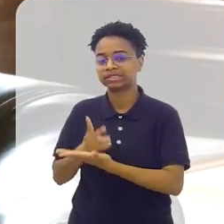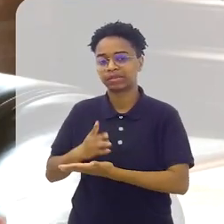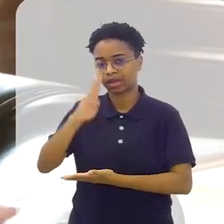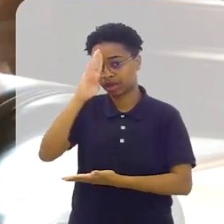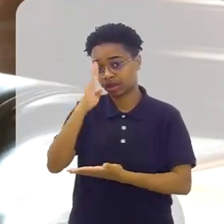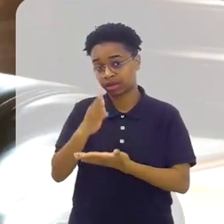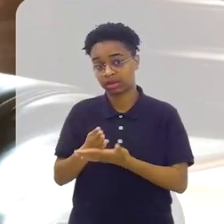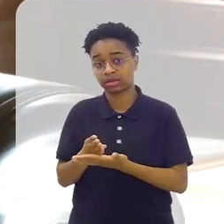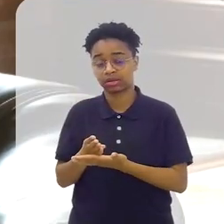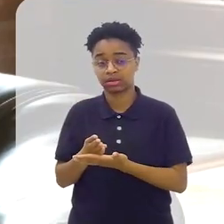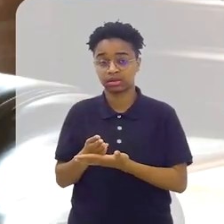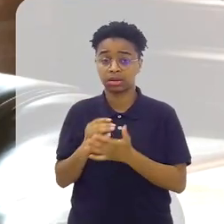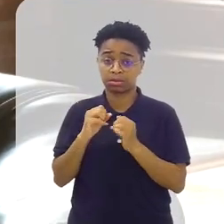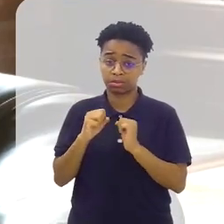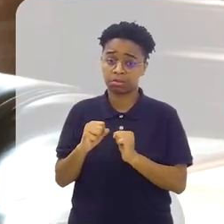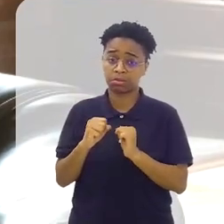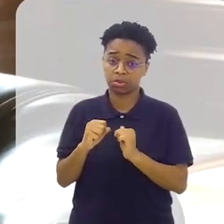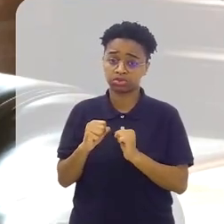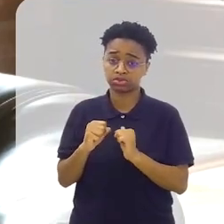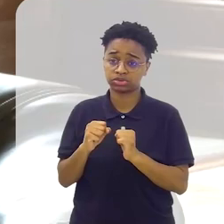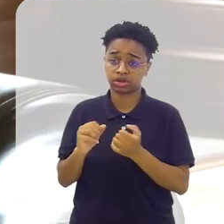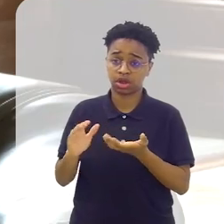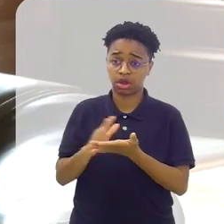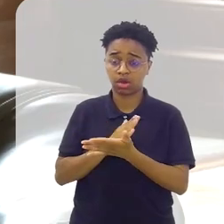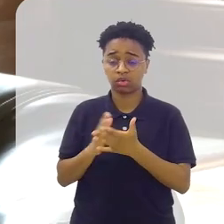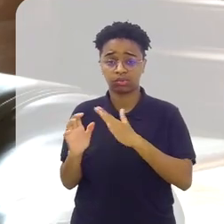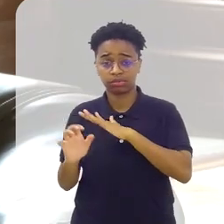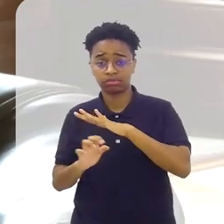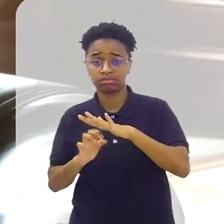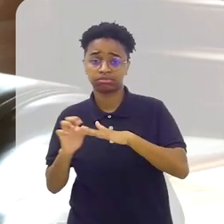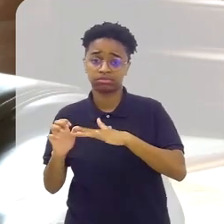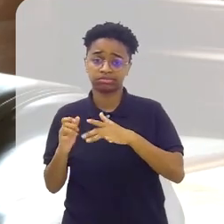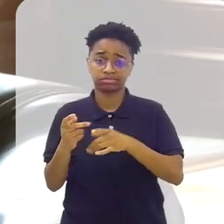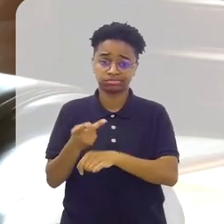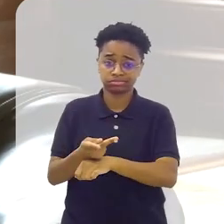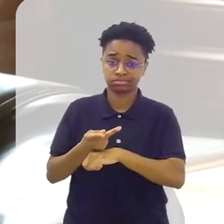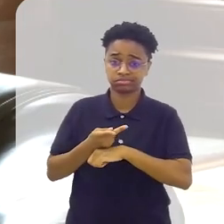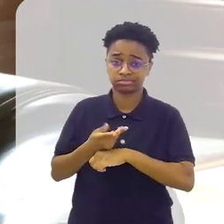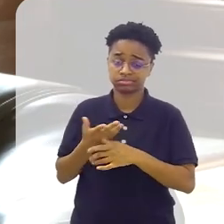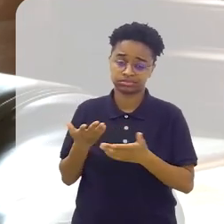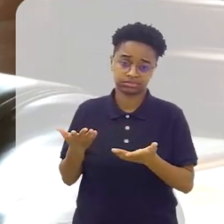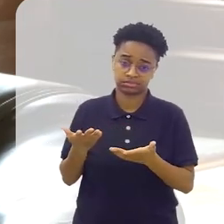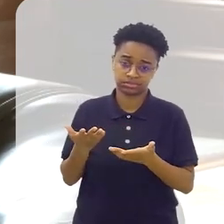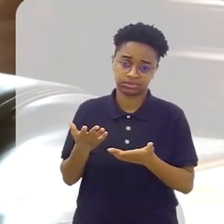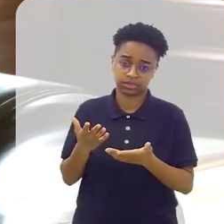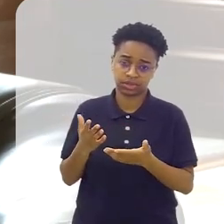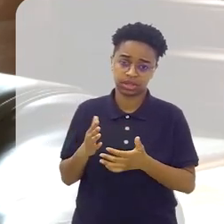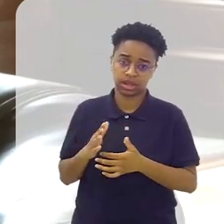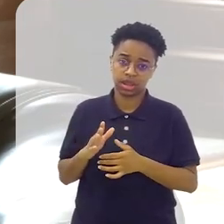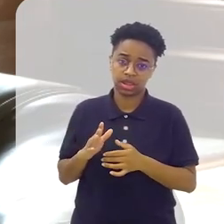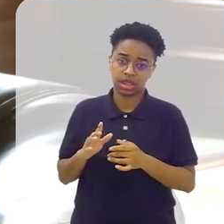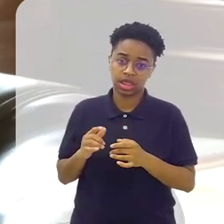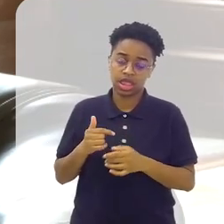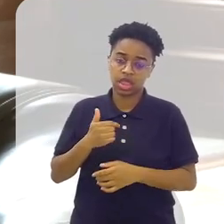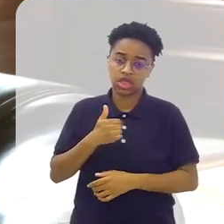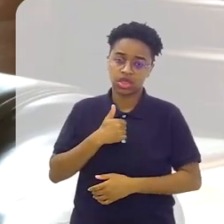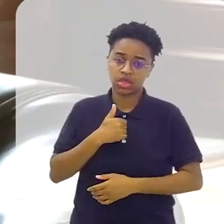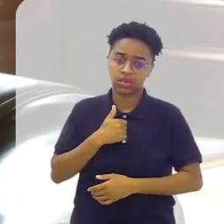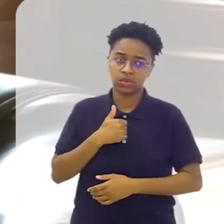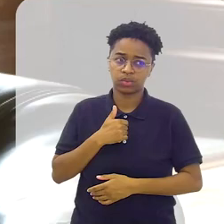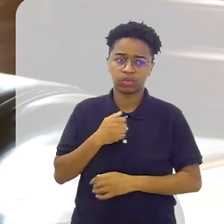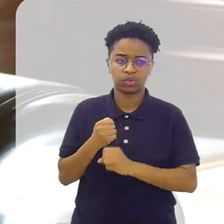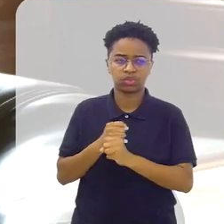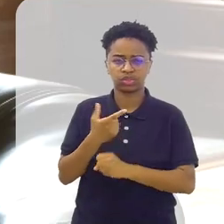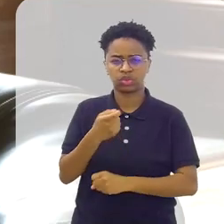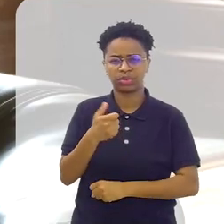limitei acreditar eu pudesse né chegar em alguma gravadora meu Deus é mas assim eu